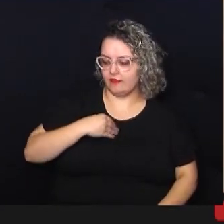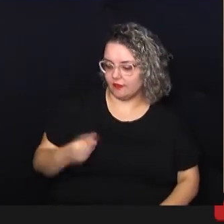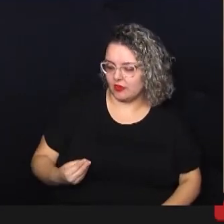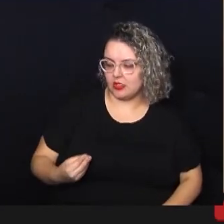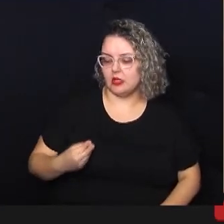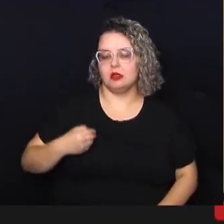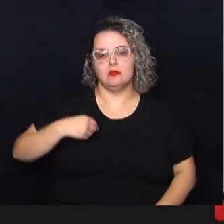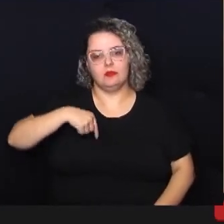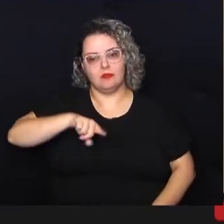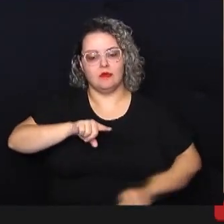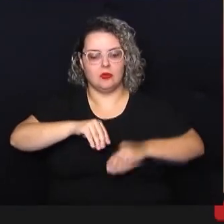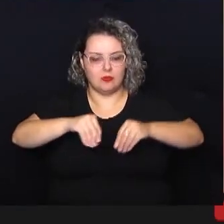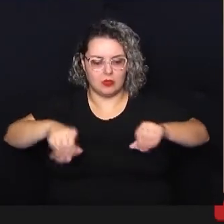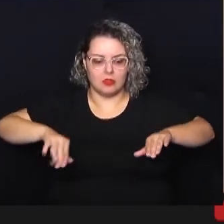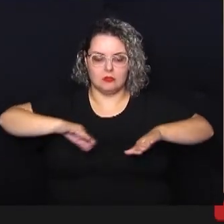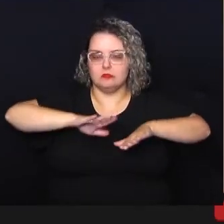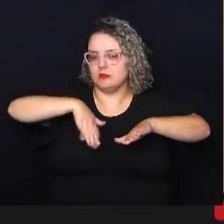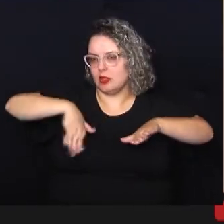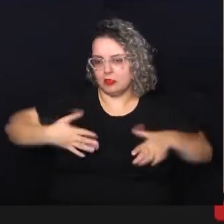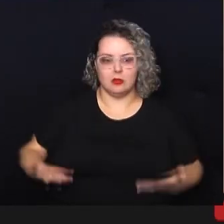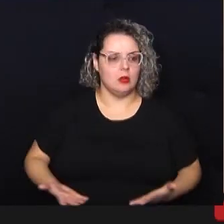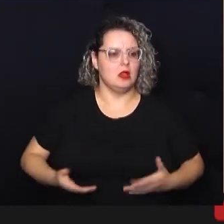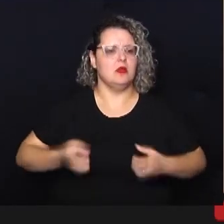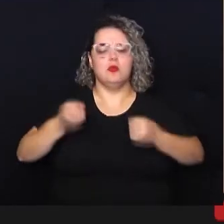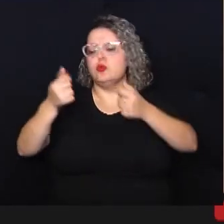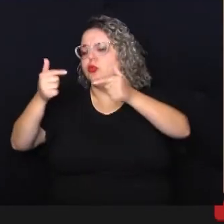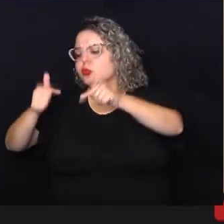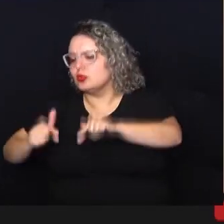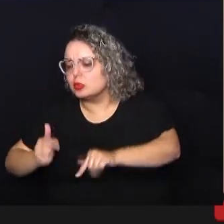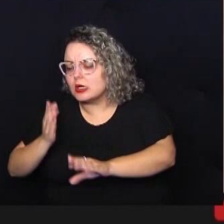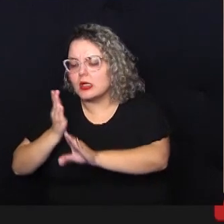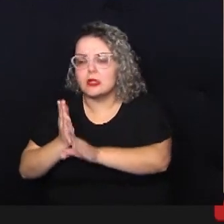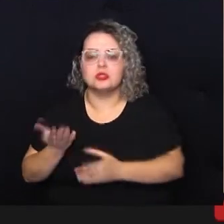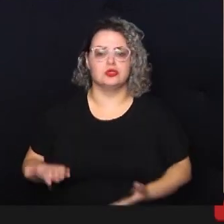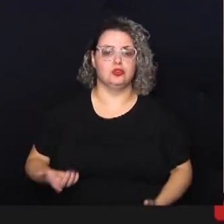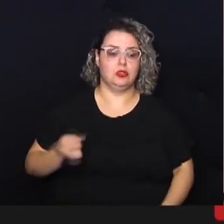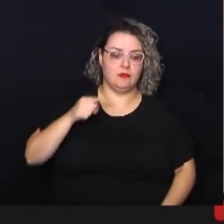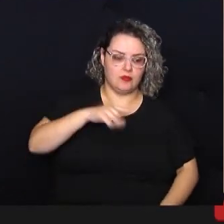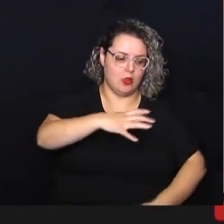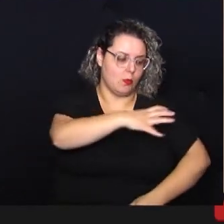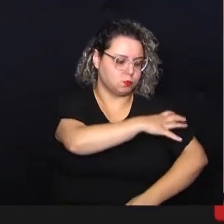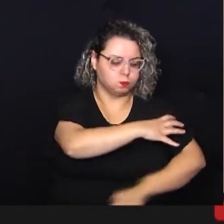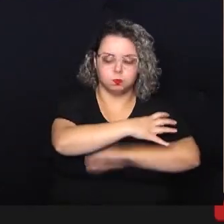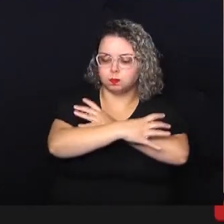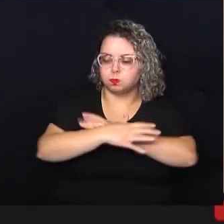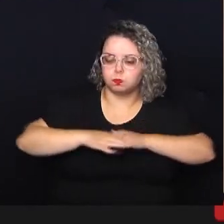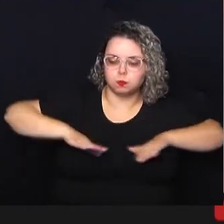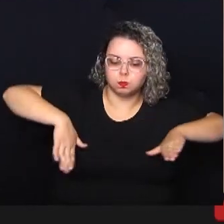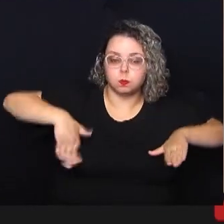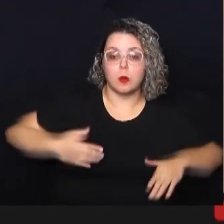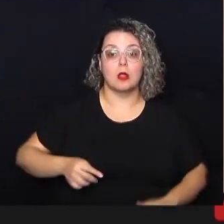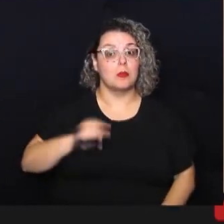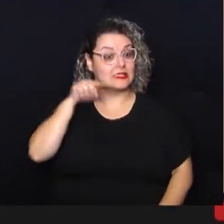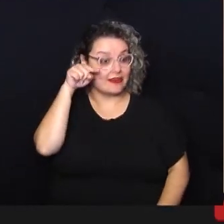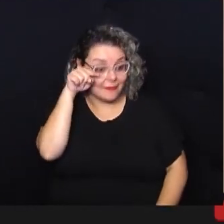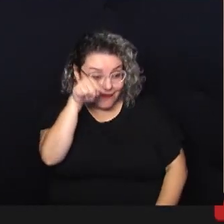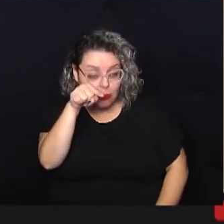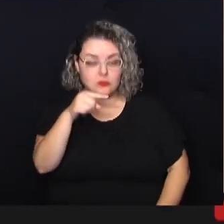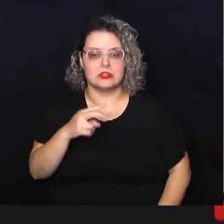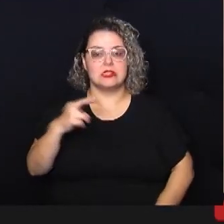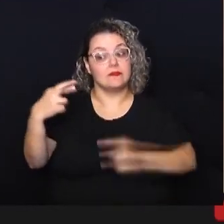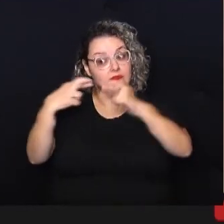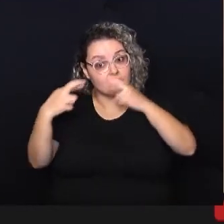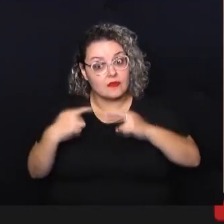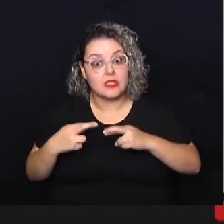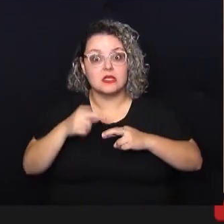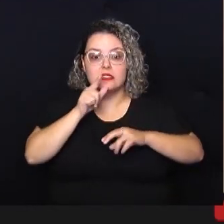explicar o ponto de encontro, você pode passar tudo. Mas é você que tem que ficar olhando para ver se ele entrou no mar, para ver se ele está no rasinho.